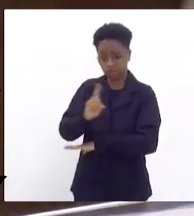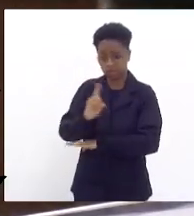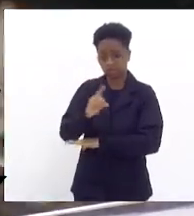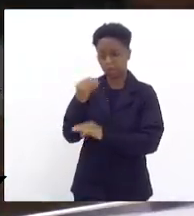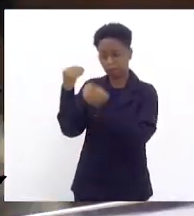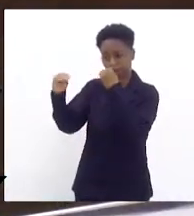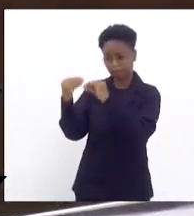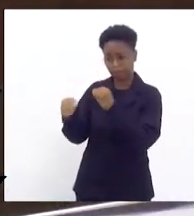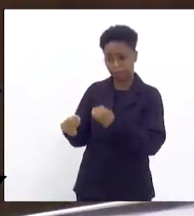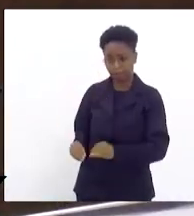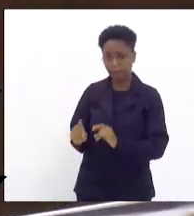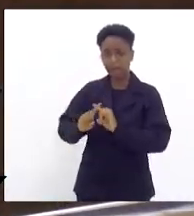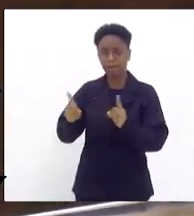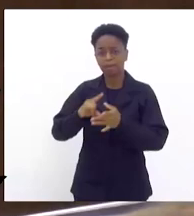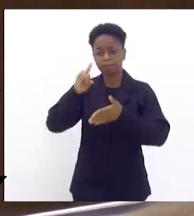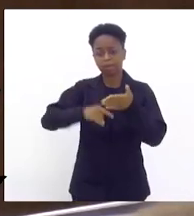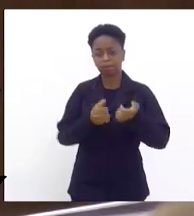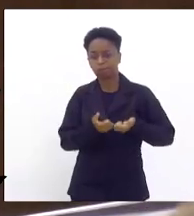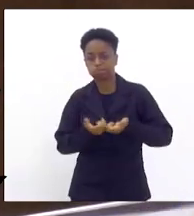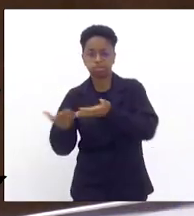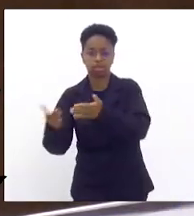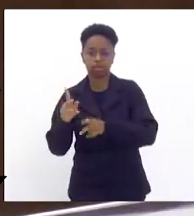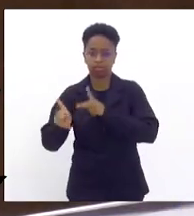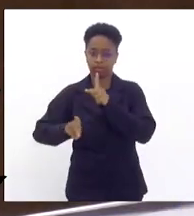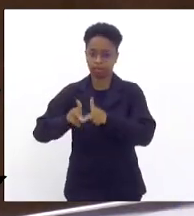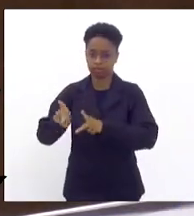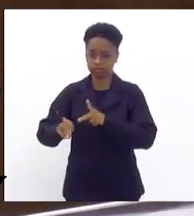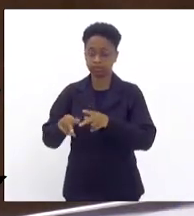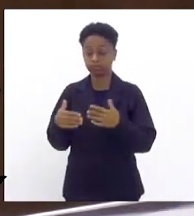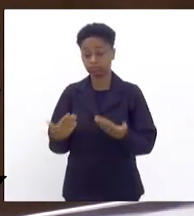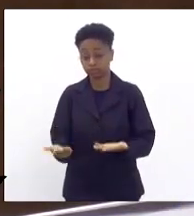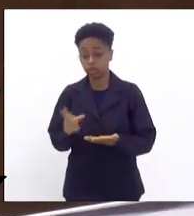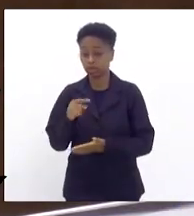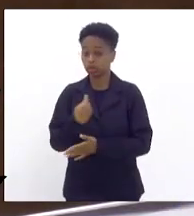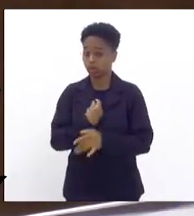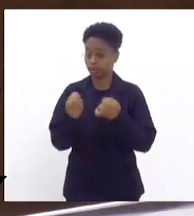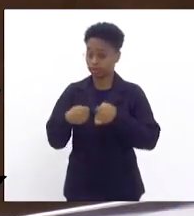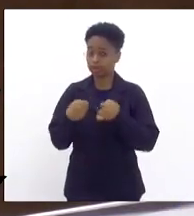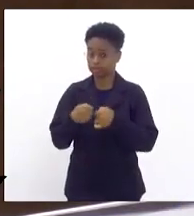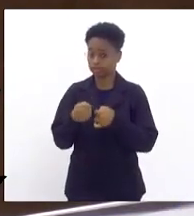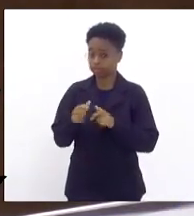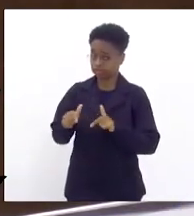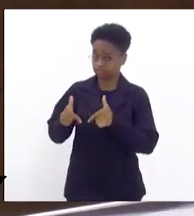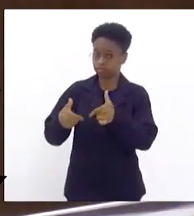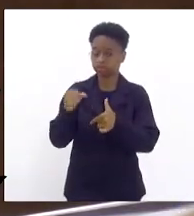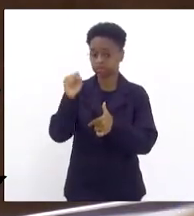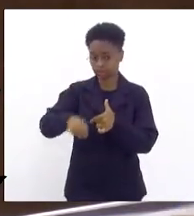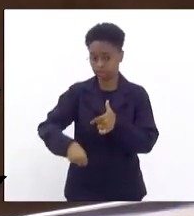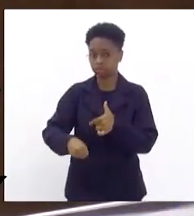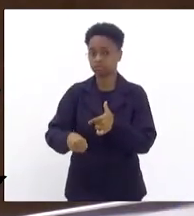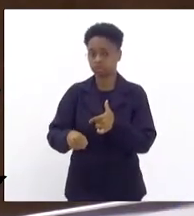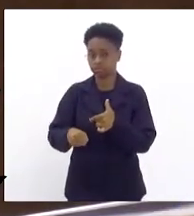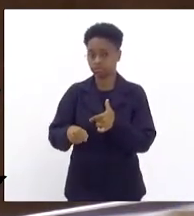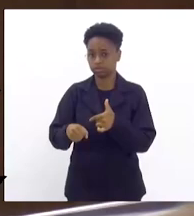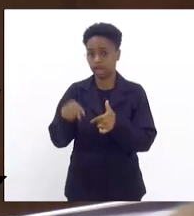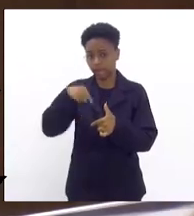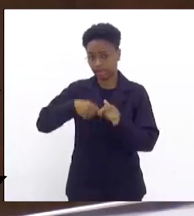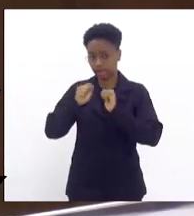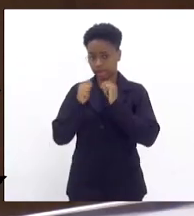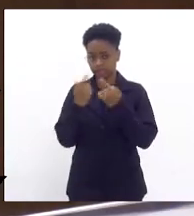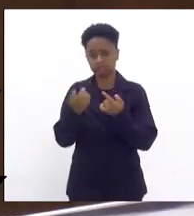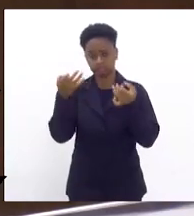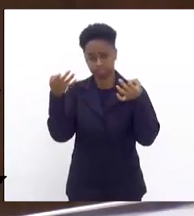e lascando conta em cima do povo. Então, nós temos que tomar uma providência sim. A Alerj está